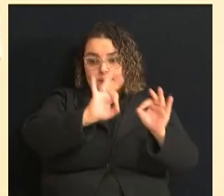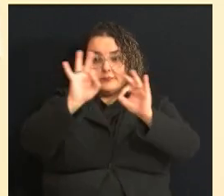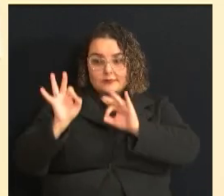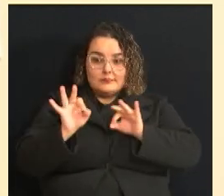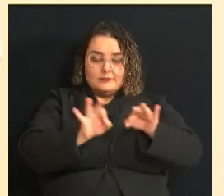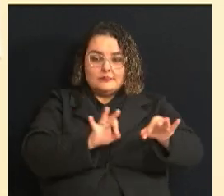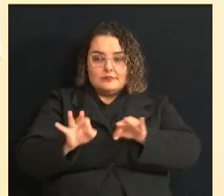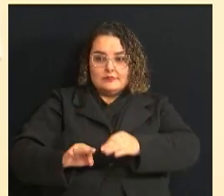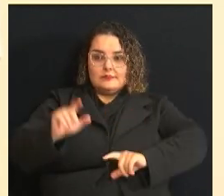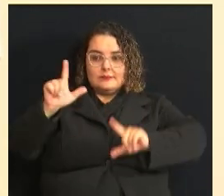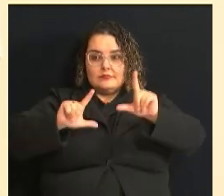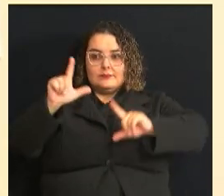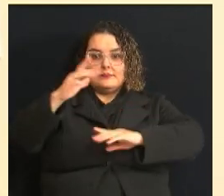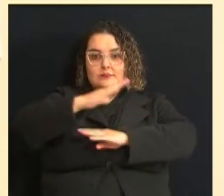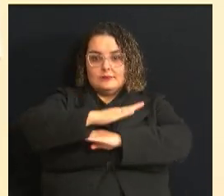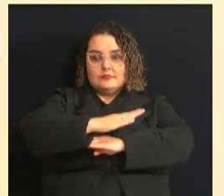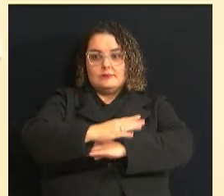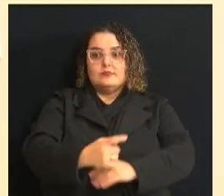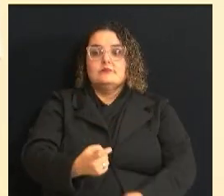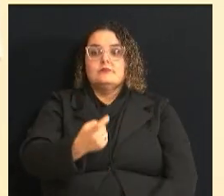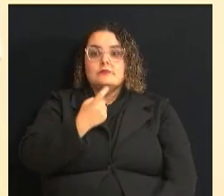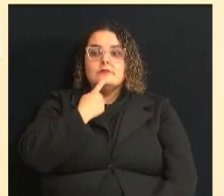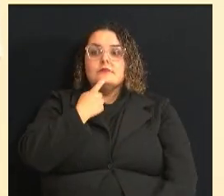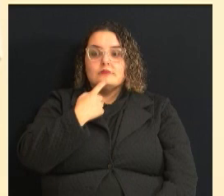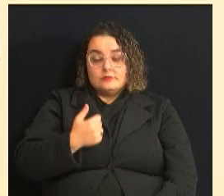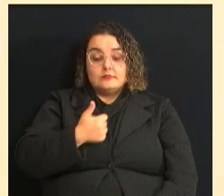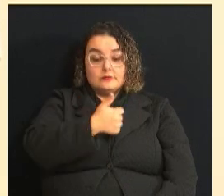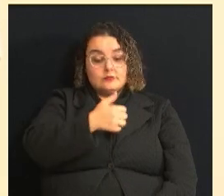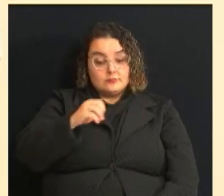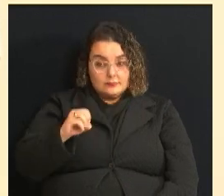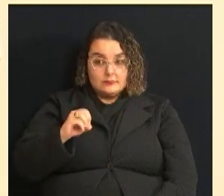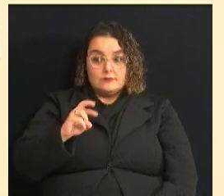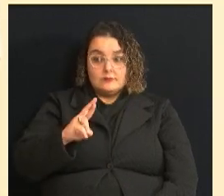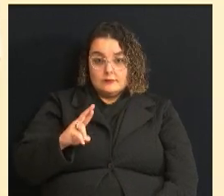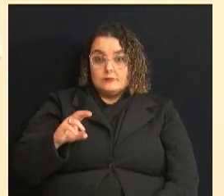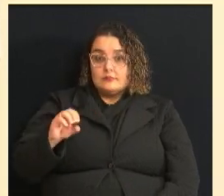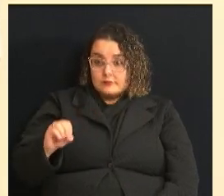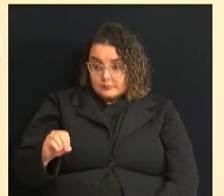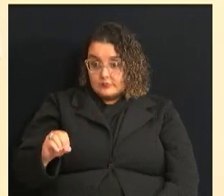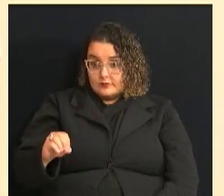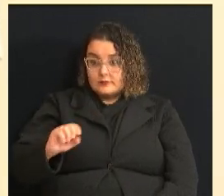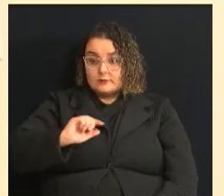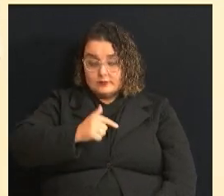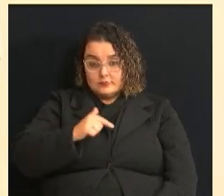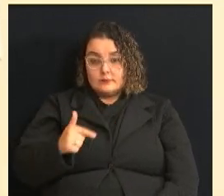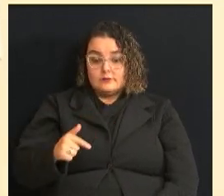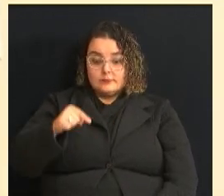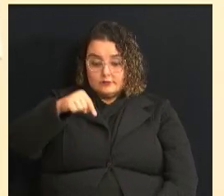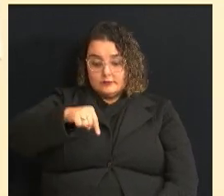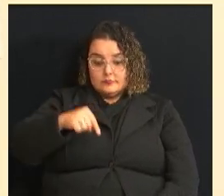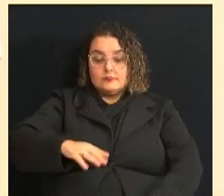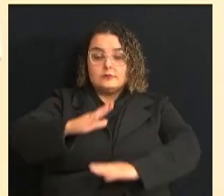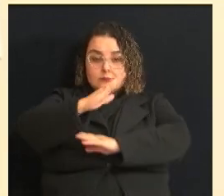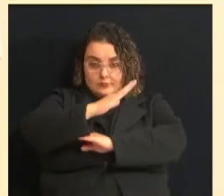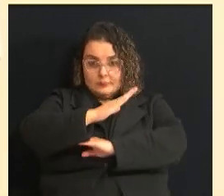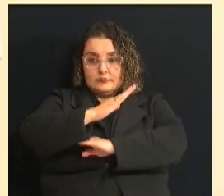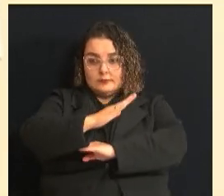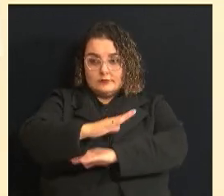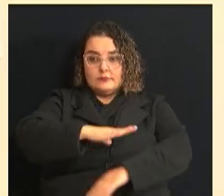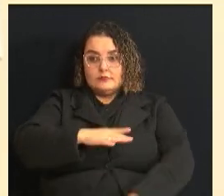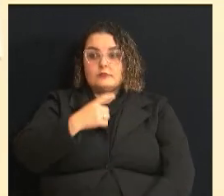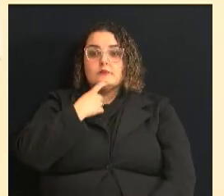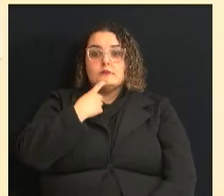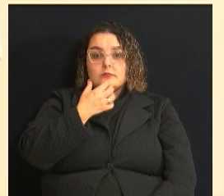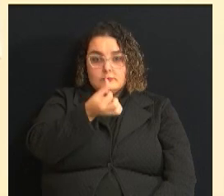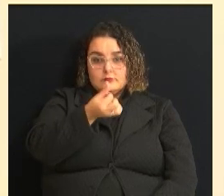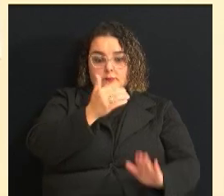TV Câmara Campinas, nesta que foi a 10ª reunião ordinária de 2022 da Câmara Municipal de Campinas. Eram 6 itens